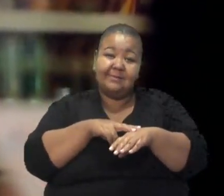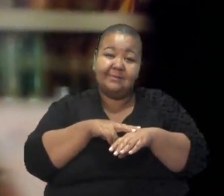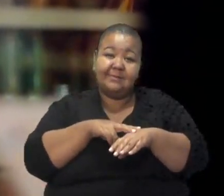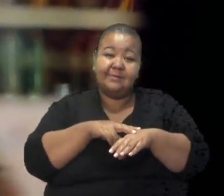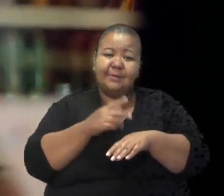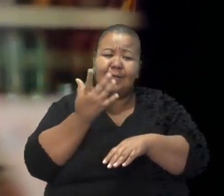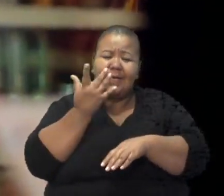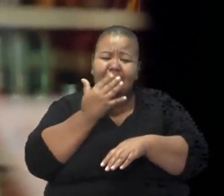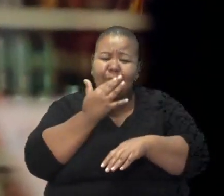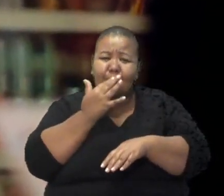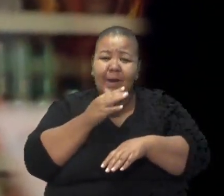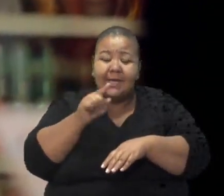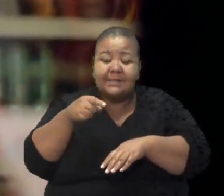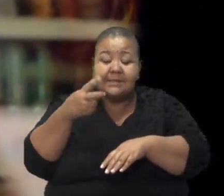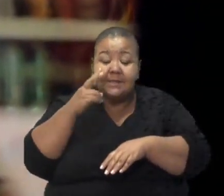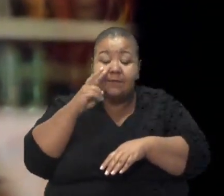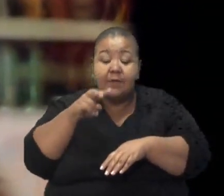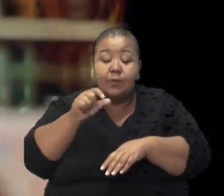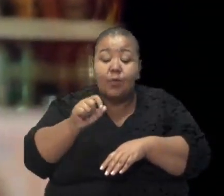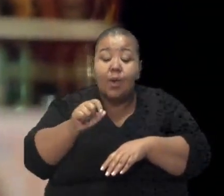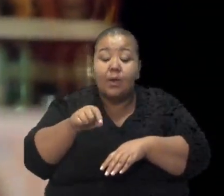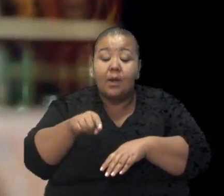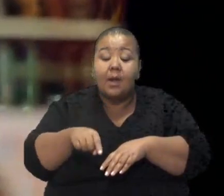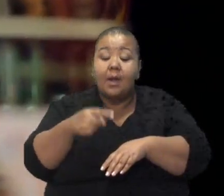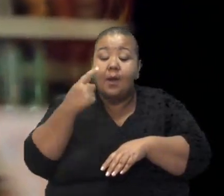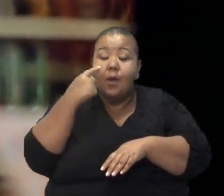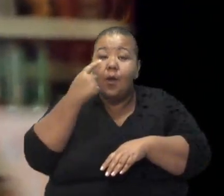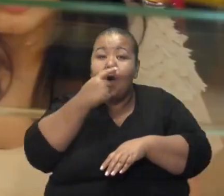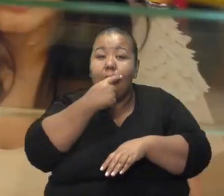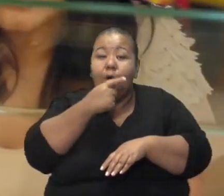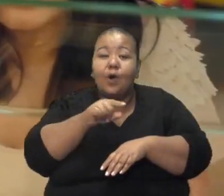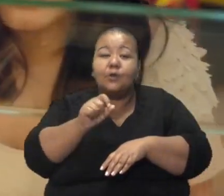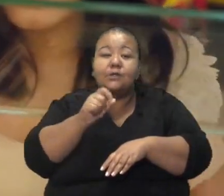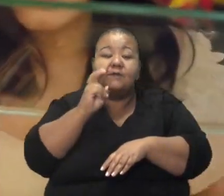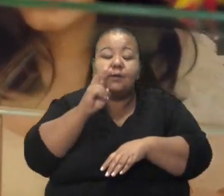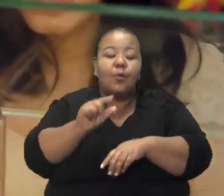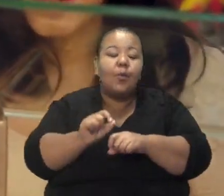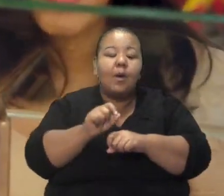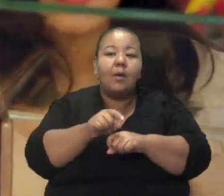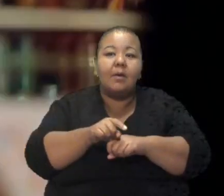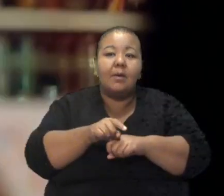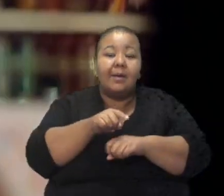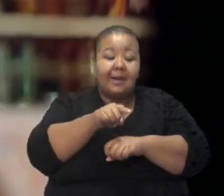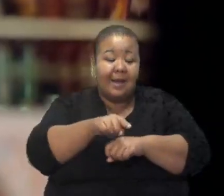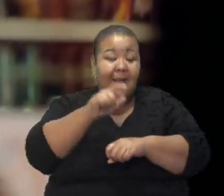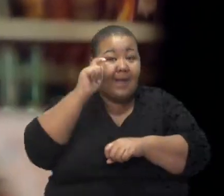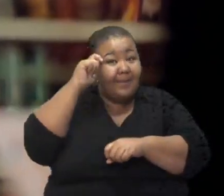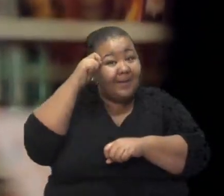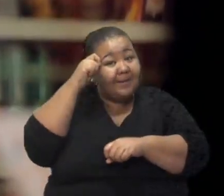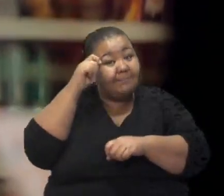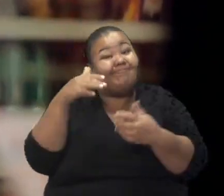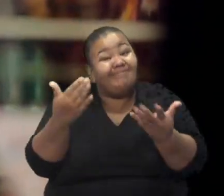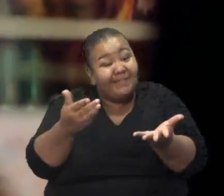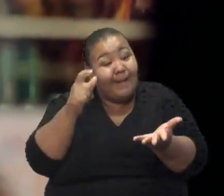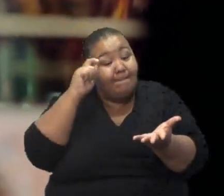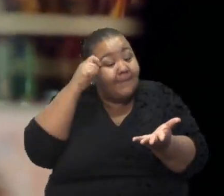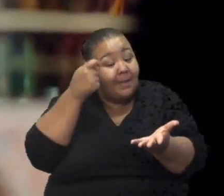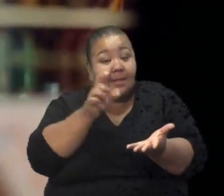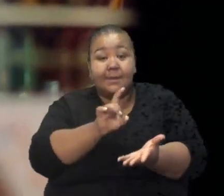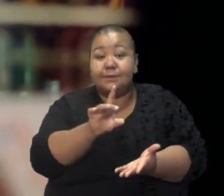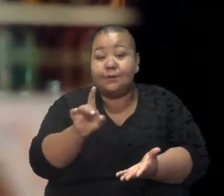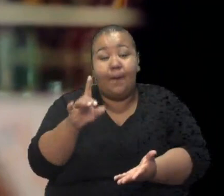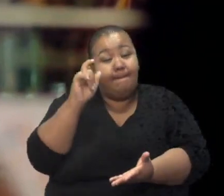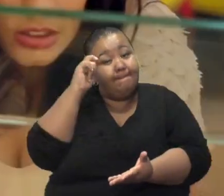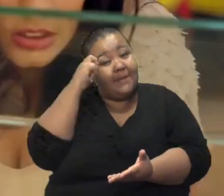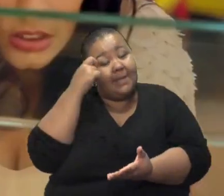De que cor é essa azeitona que a senhora está vendo com esses seus lindos olhinhos preciosos? Aquela ali é preta. É preta, então só tem da